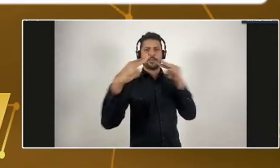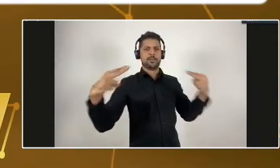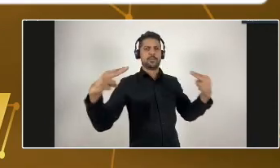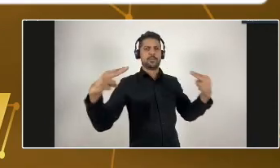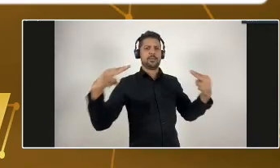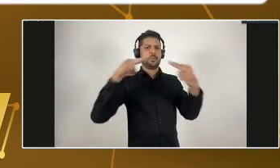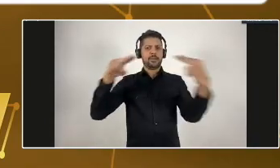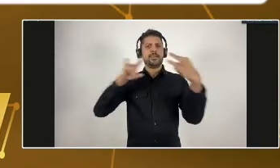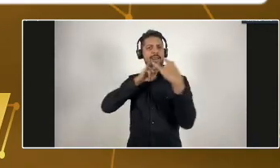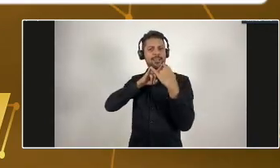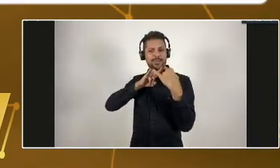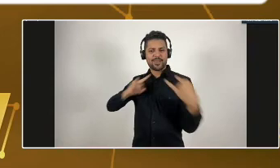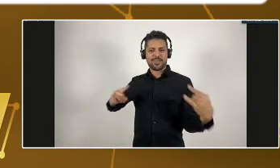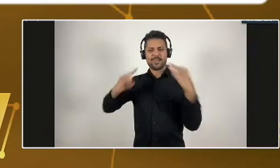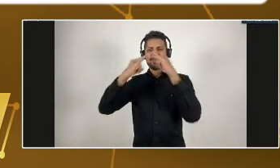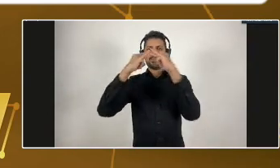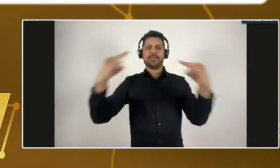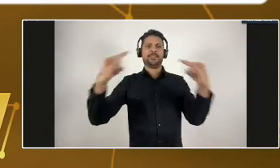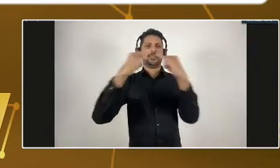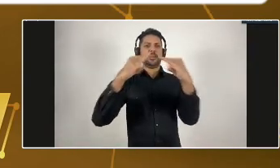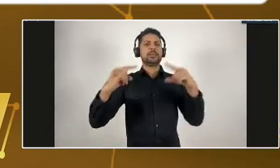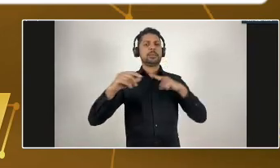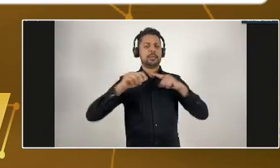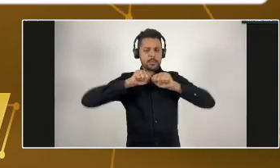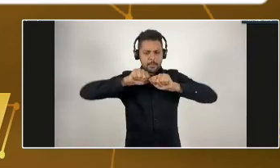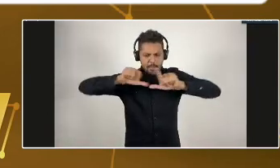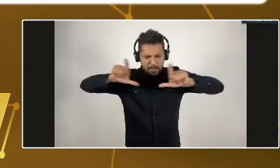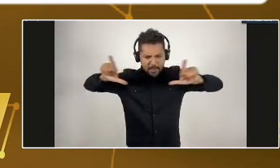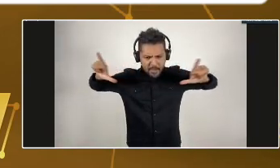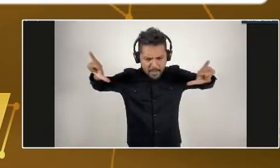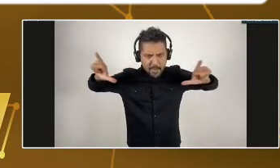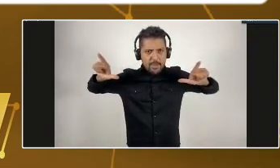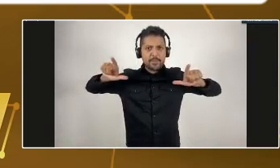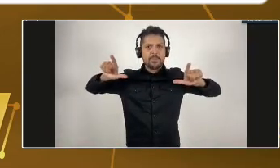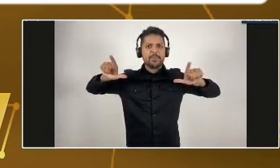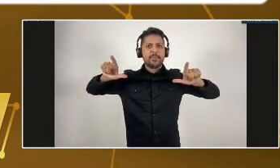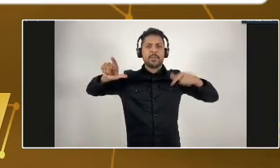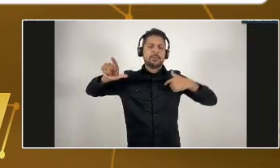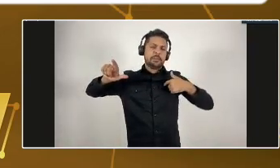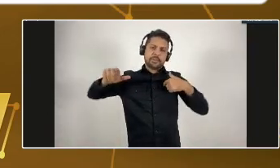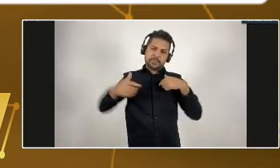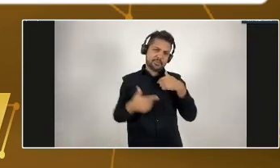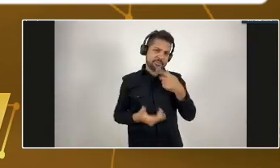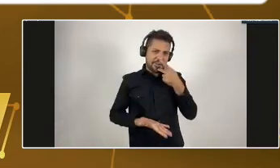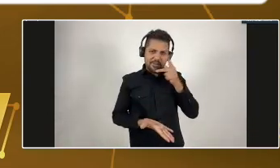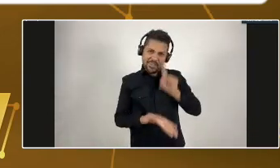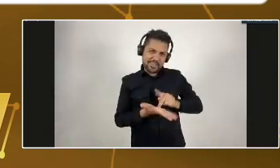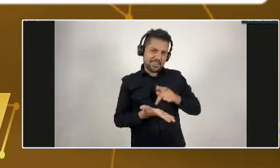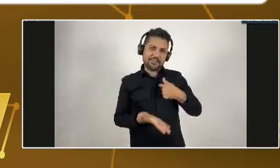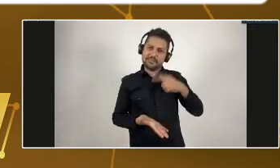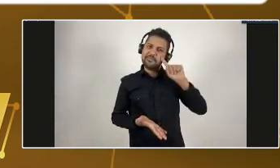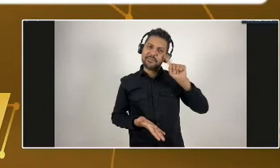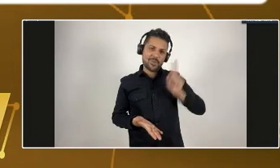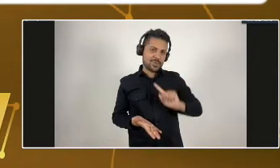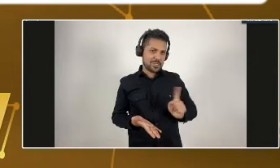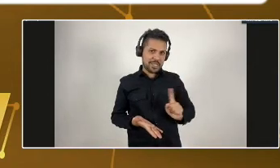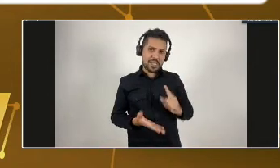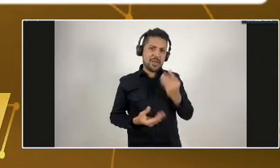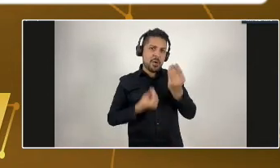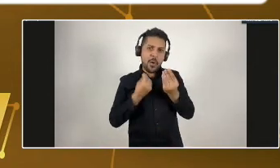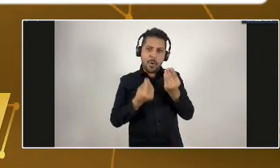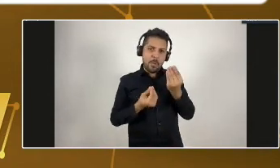tem visualização. Eu sinceramente não sei dizer para vocês porque as torres não estão carregando, deve